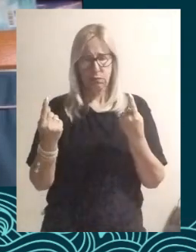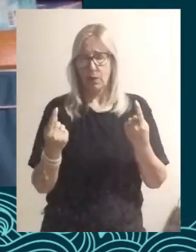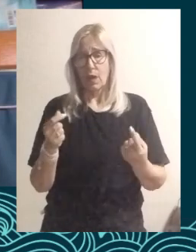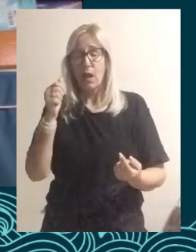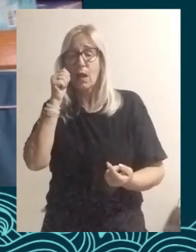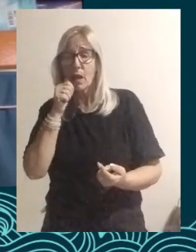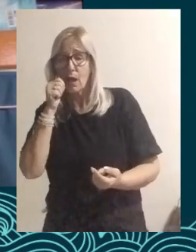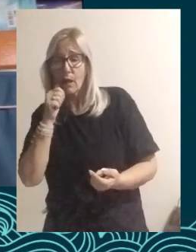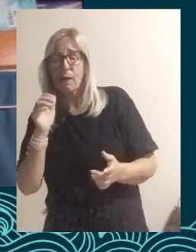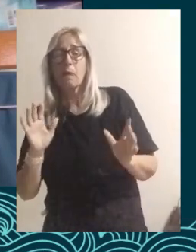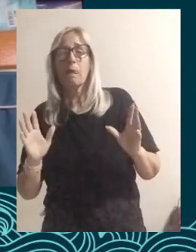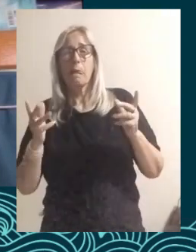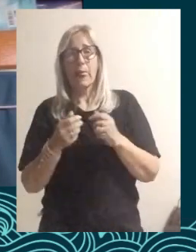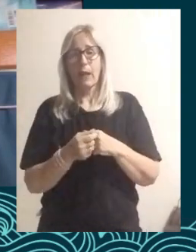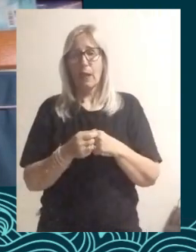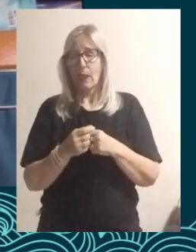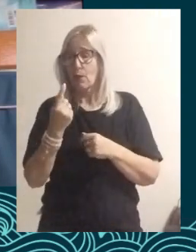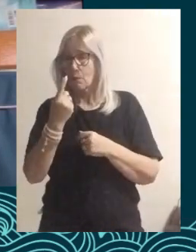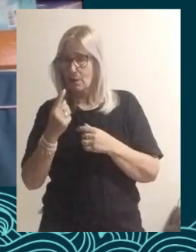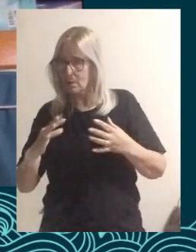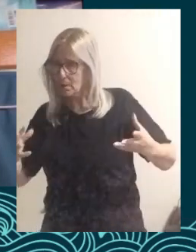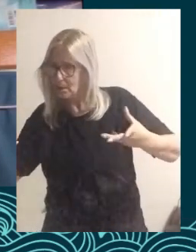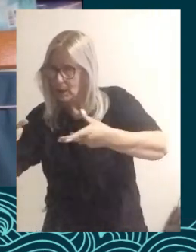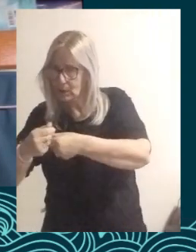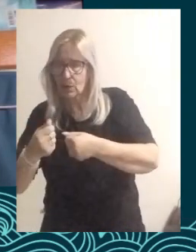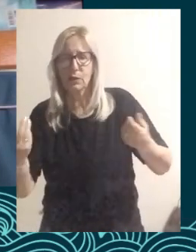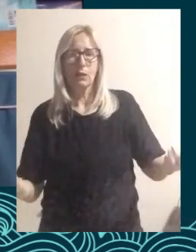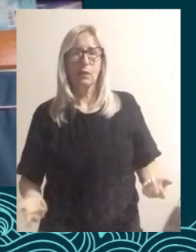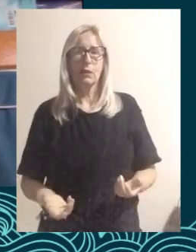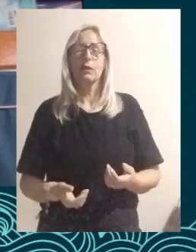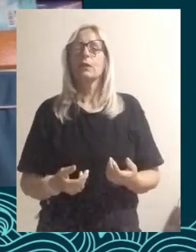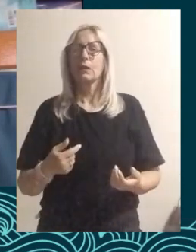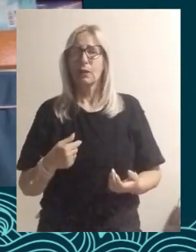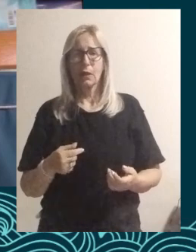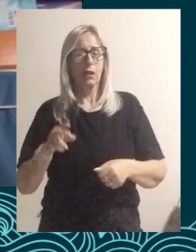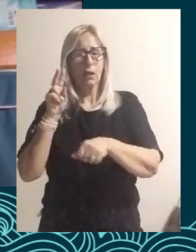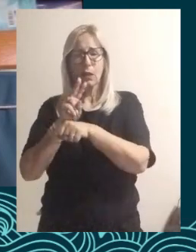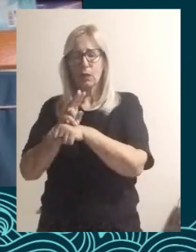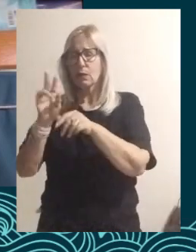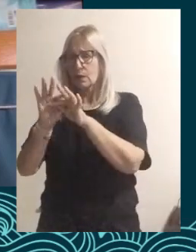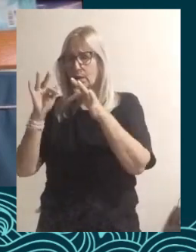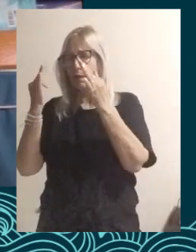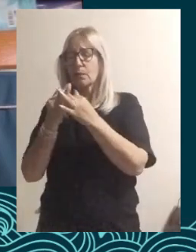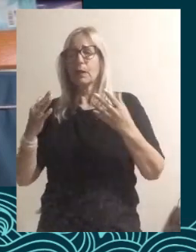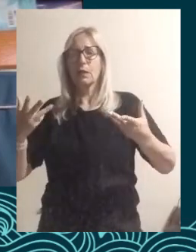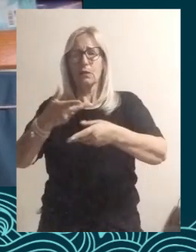cada um por si, né? Menos as mulheres. As mulheres são uma para todos, né? As mulheres geralmente são as que cuidam da